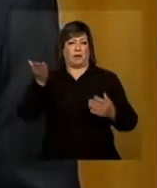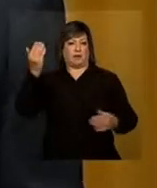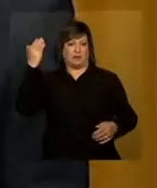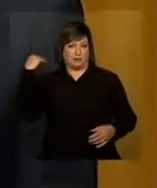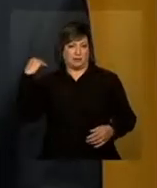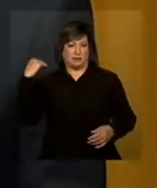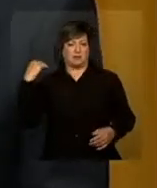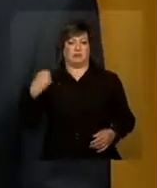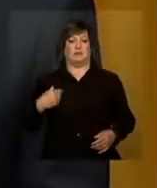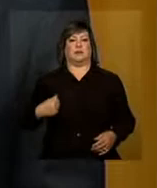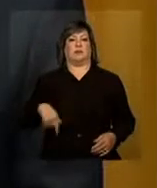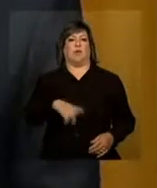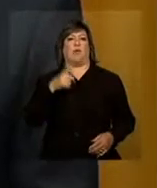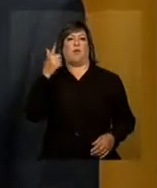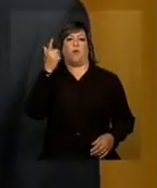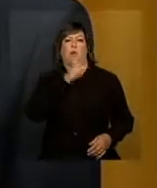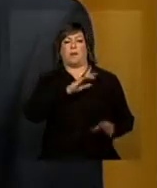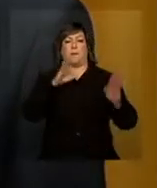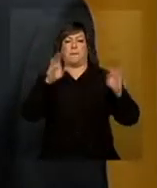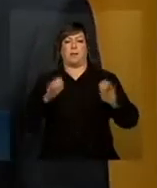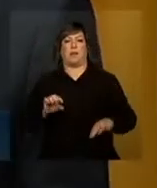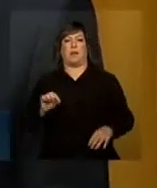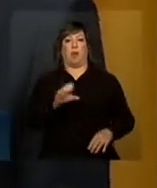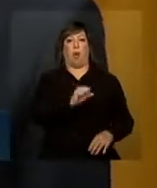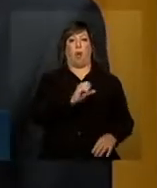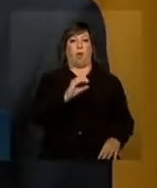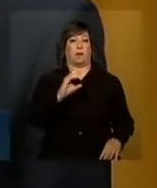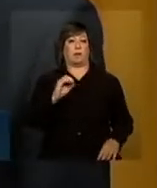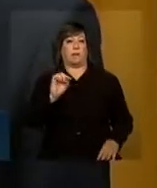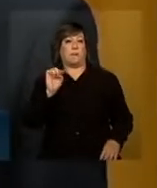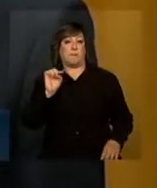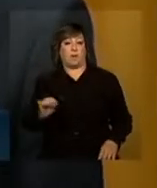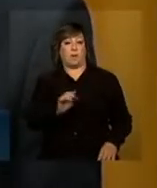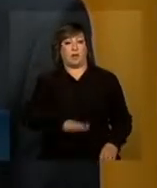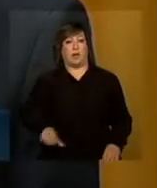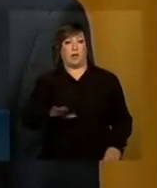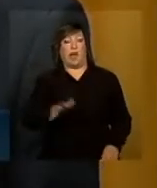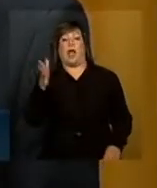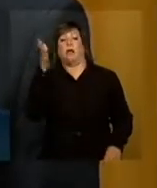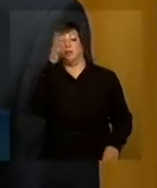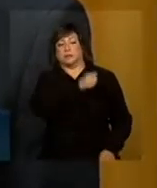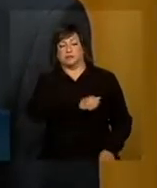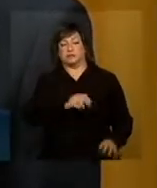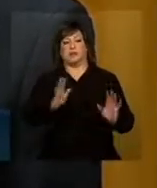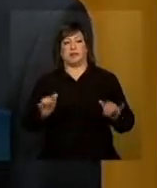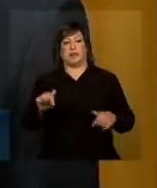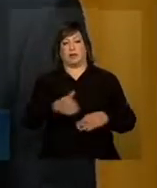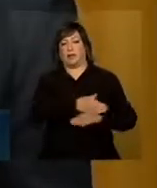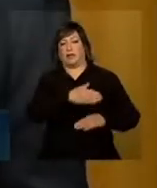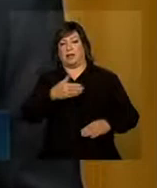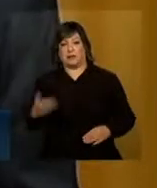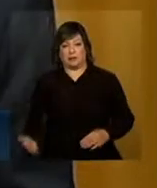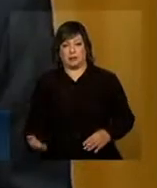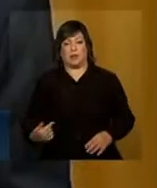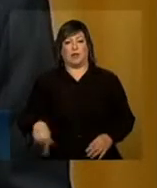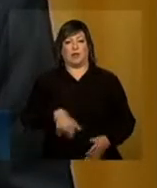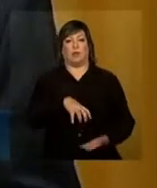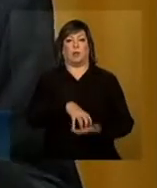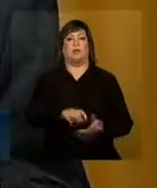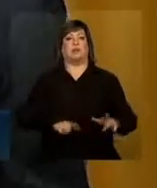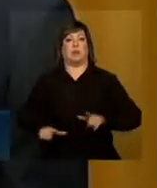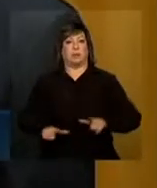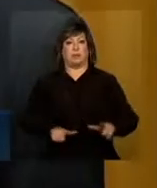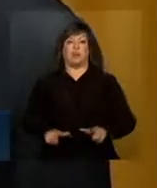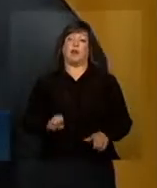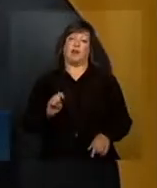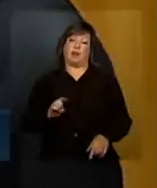que foram salvas, nós batemos em quase 800 mil crianças salvas nesse período por esse conjunto de ações. É claro que